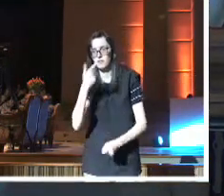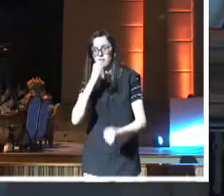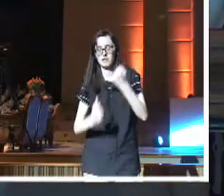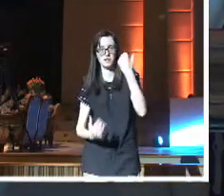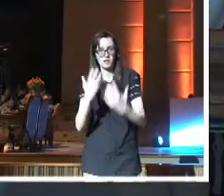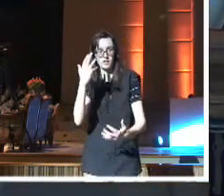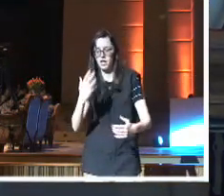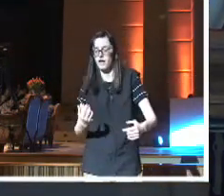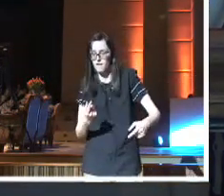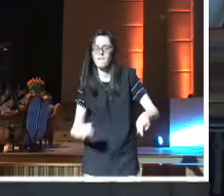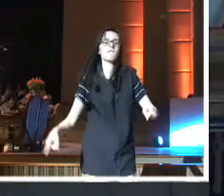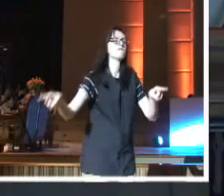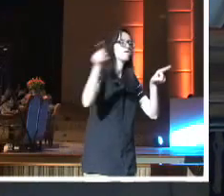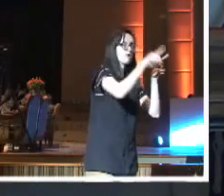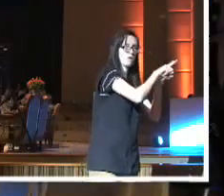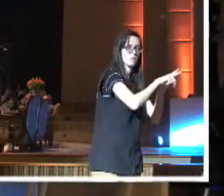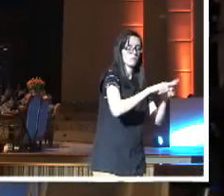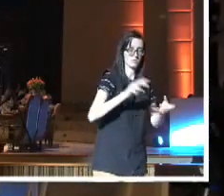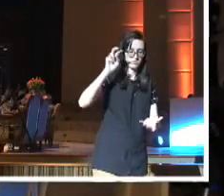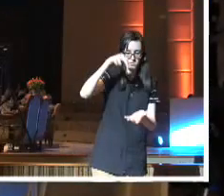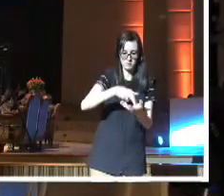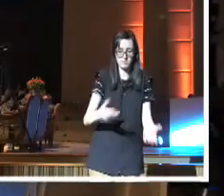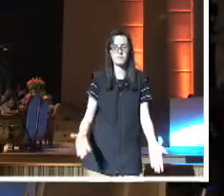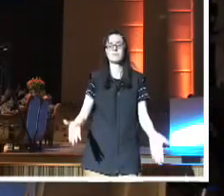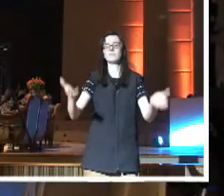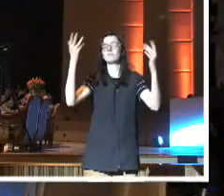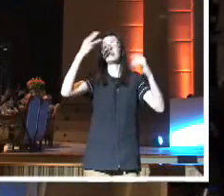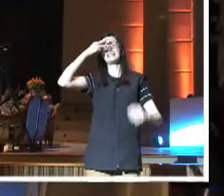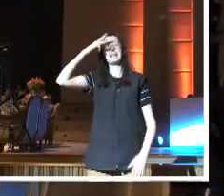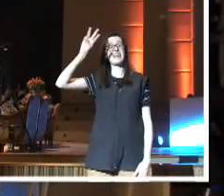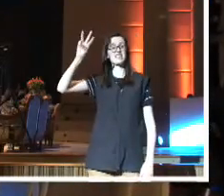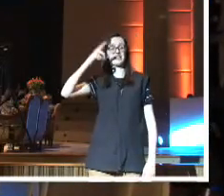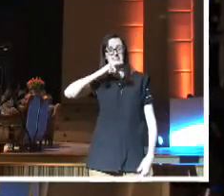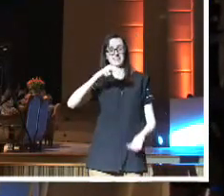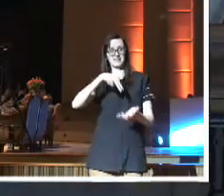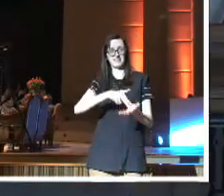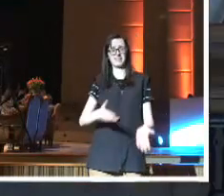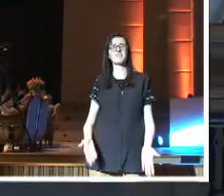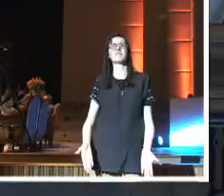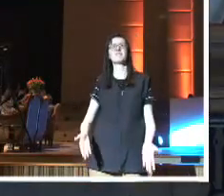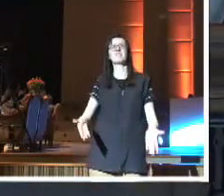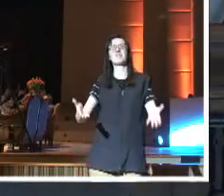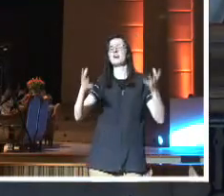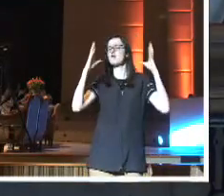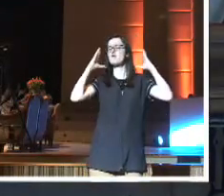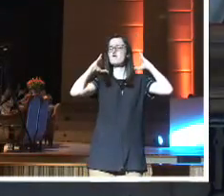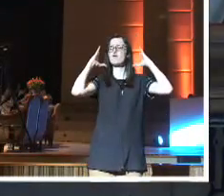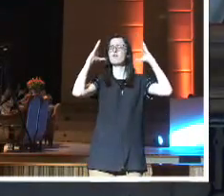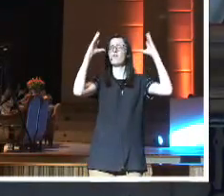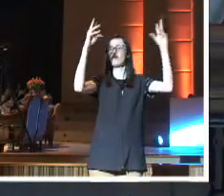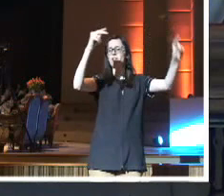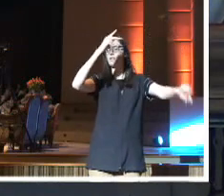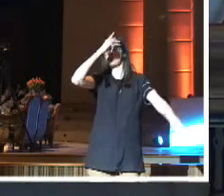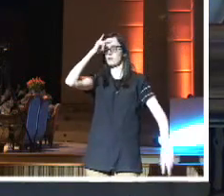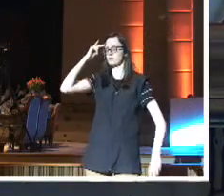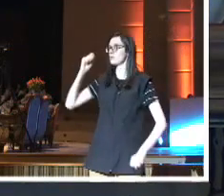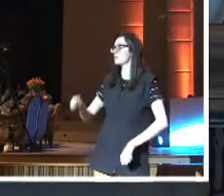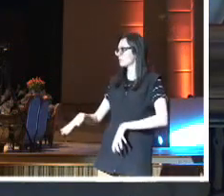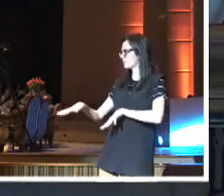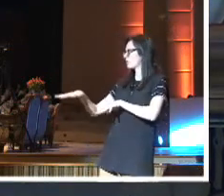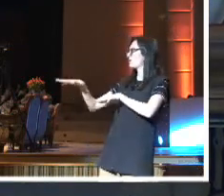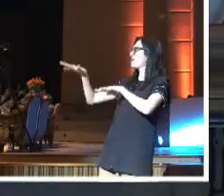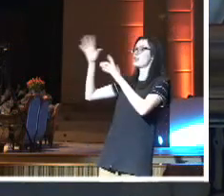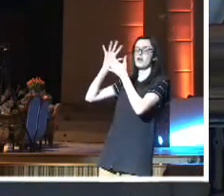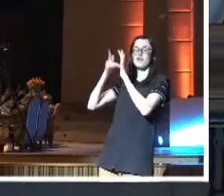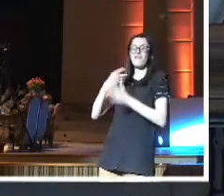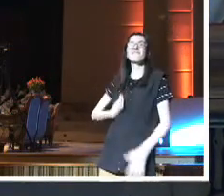foi, que ressuscitou o terceiro dia, a todos quantos invocaram o seu